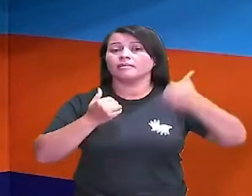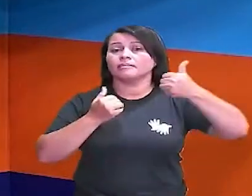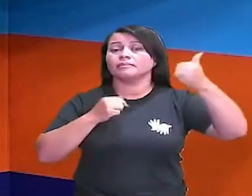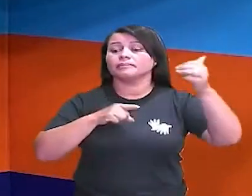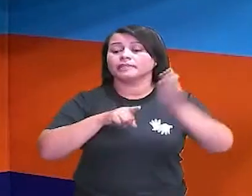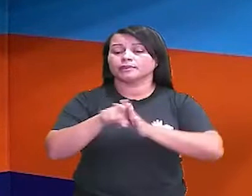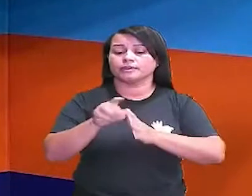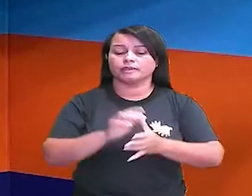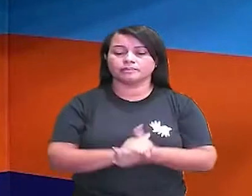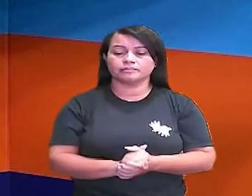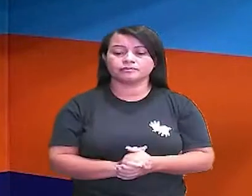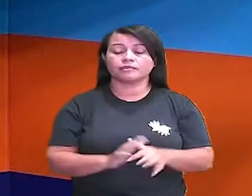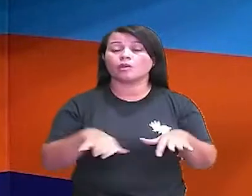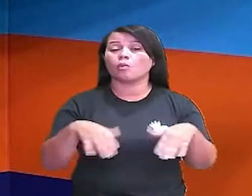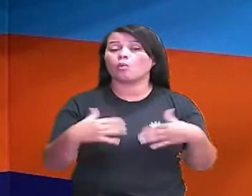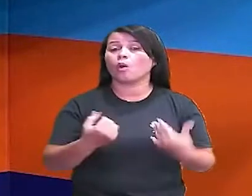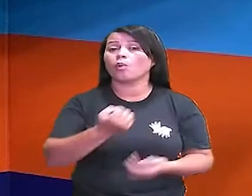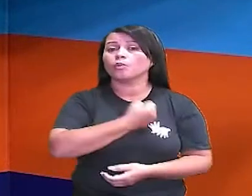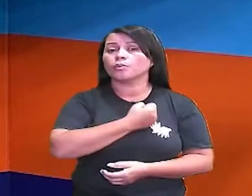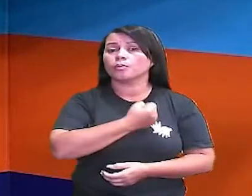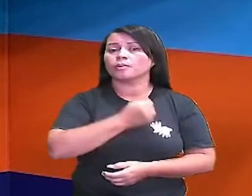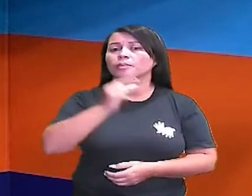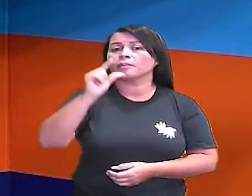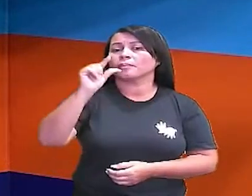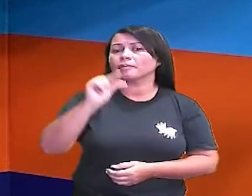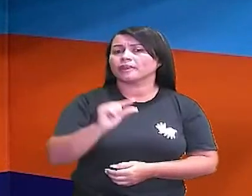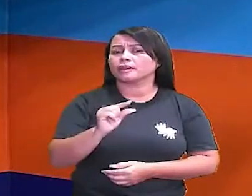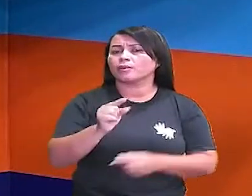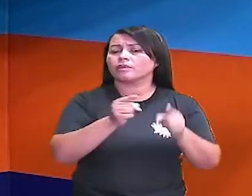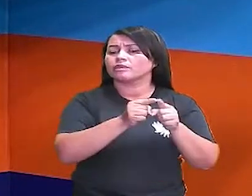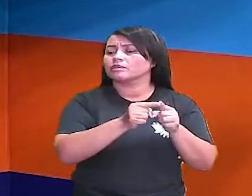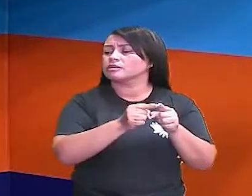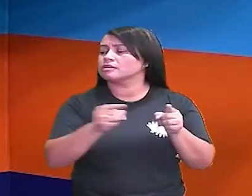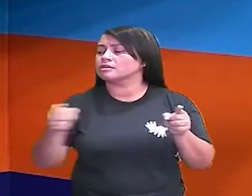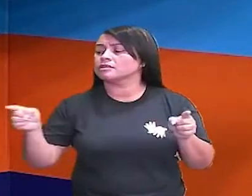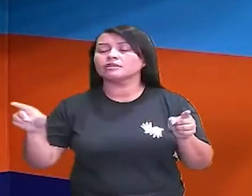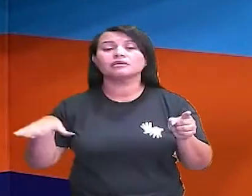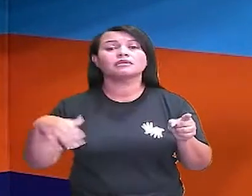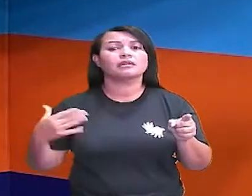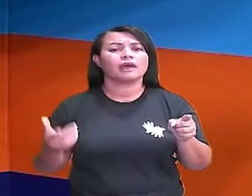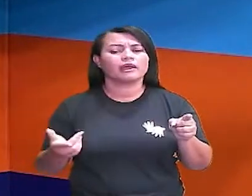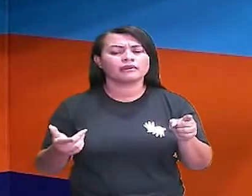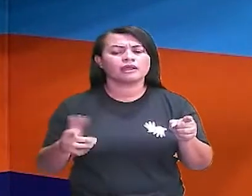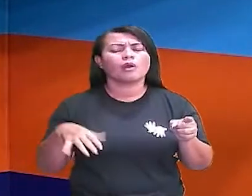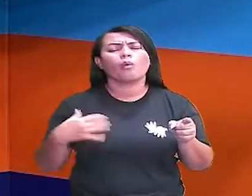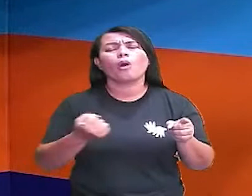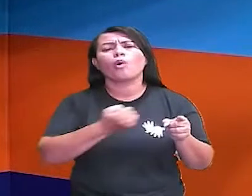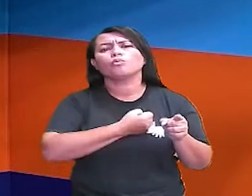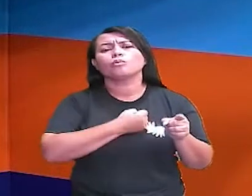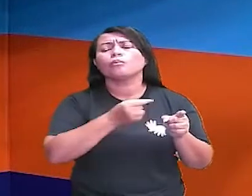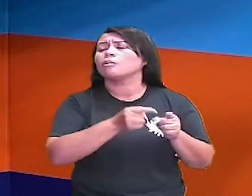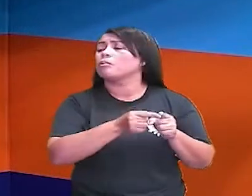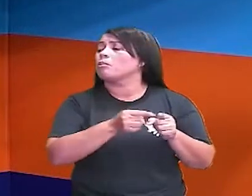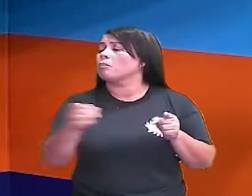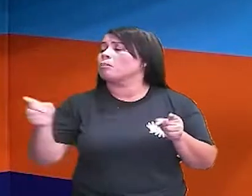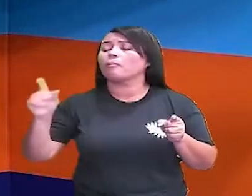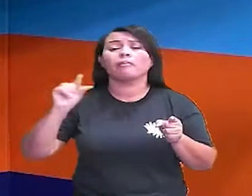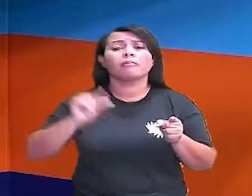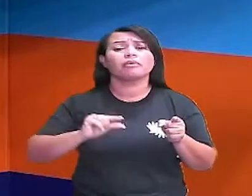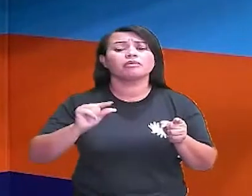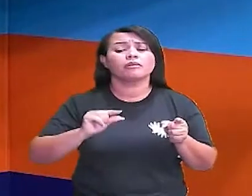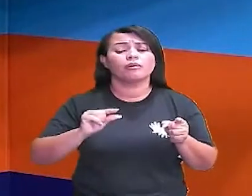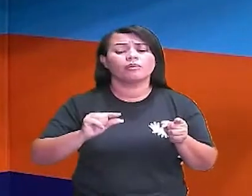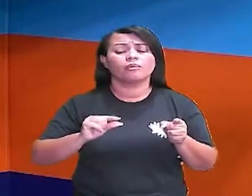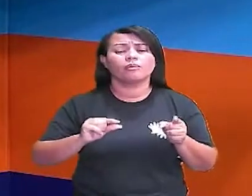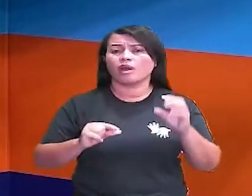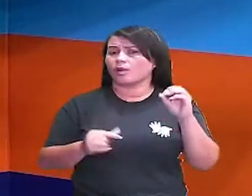perguntinha ali. Qual é o menor número da reta numérica? Gente, qual é o menor número que a gente tem aqui? Será